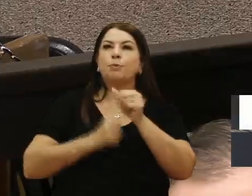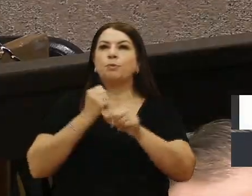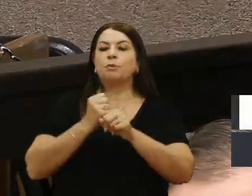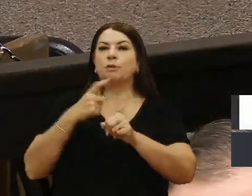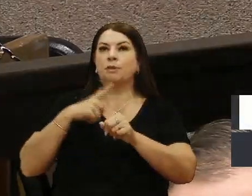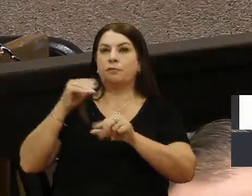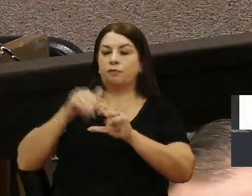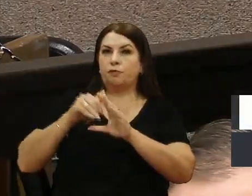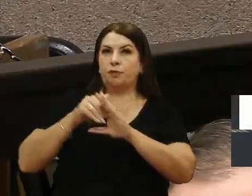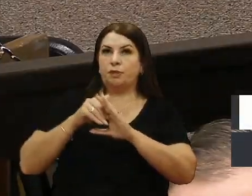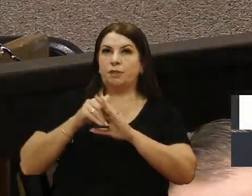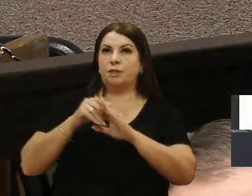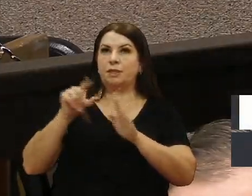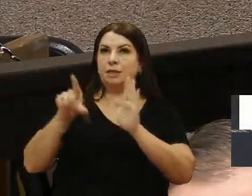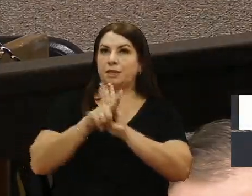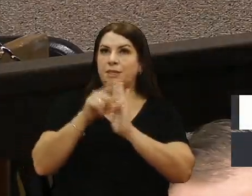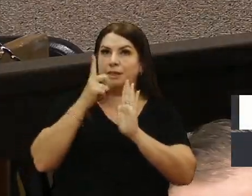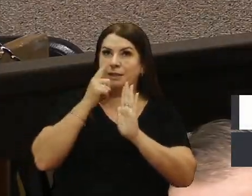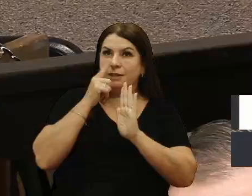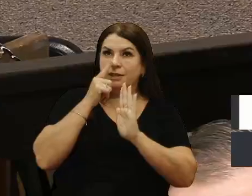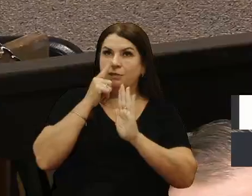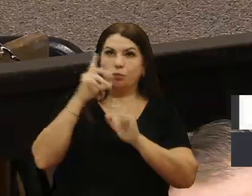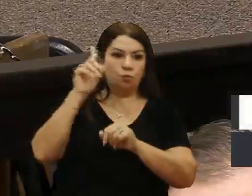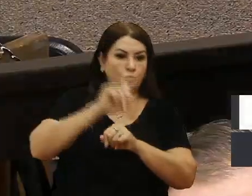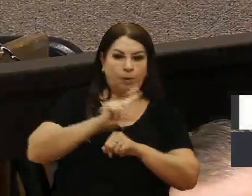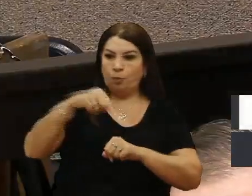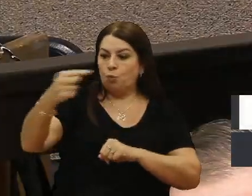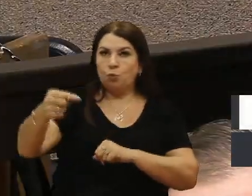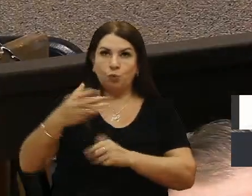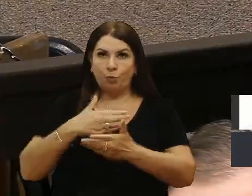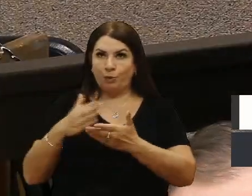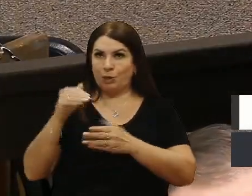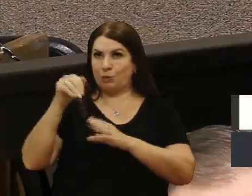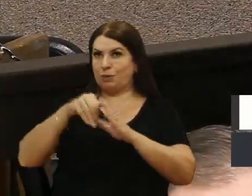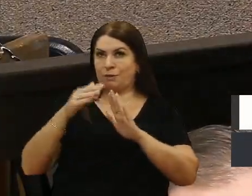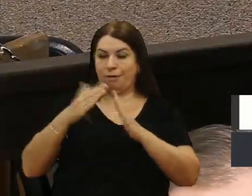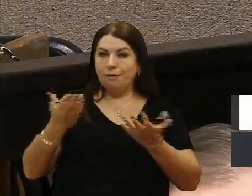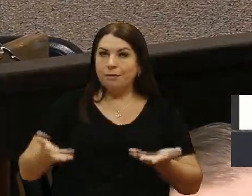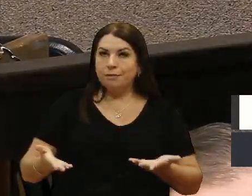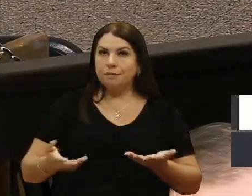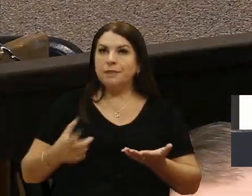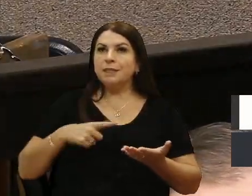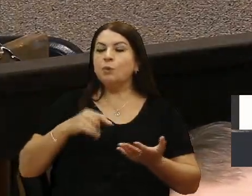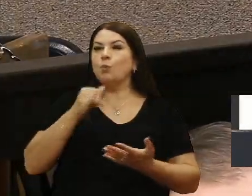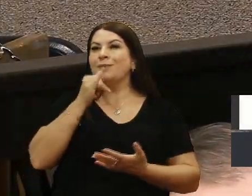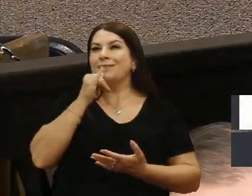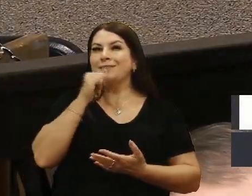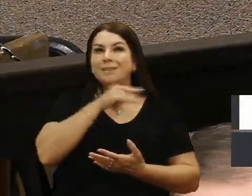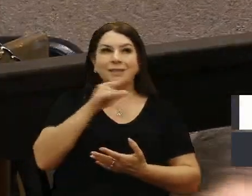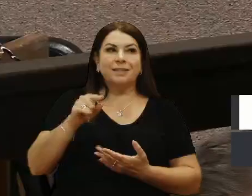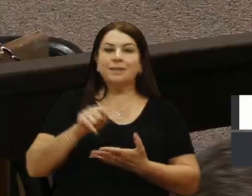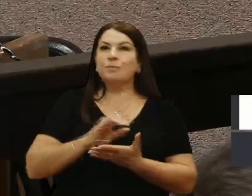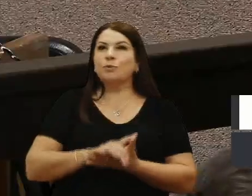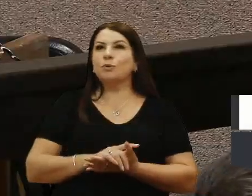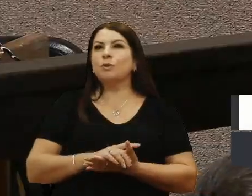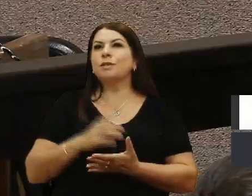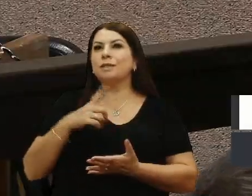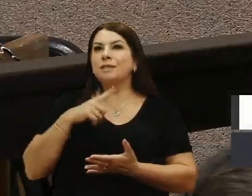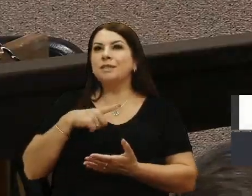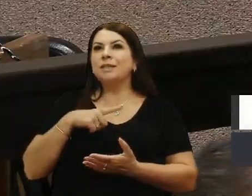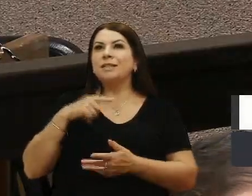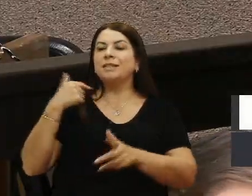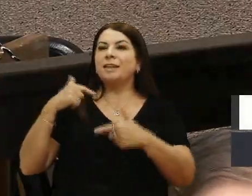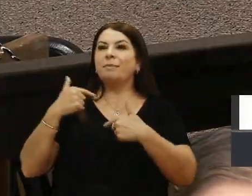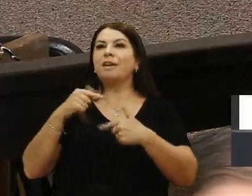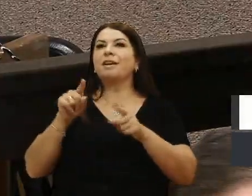que votar, a lei das águas era para votar de um dia para o outro quando entrou dentro dessa casa. Então, são exemplos, né, que a gente tem que